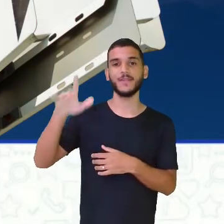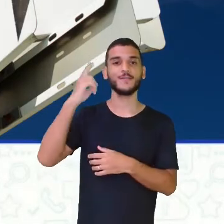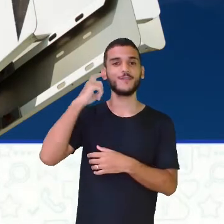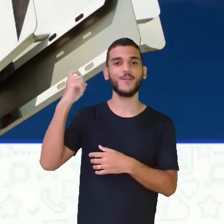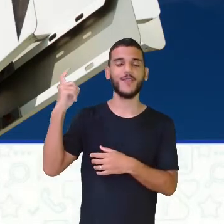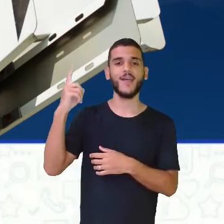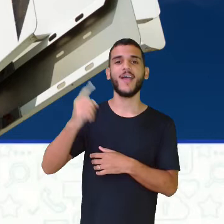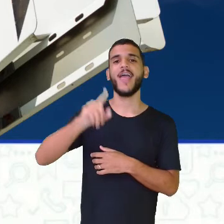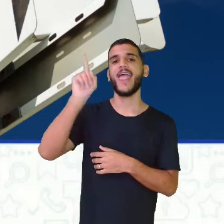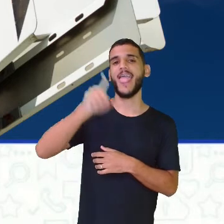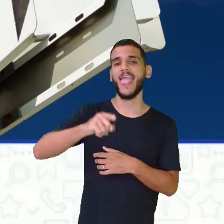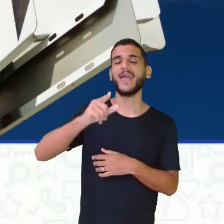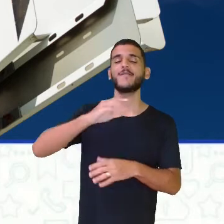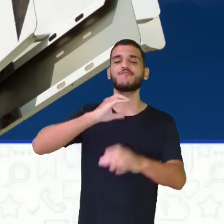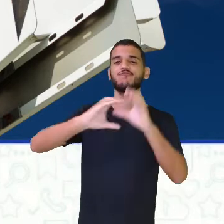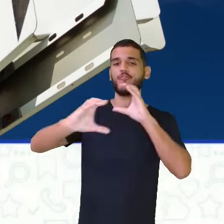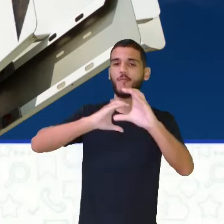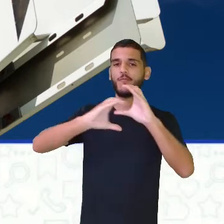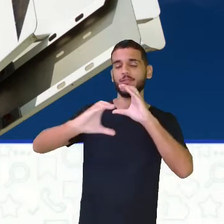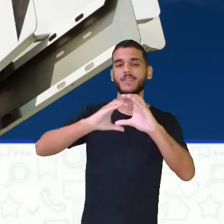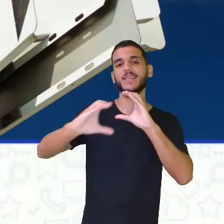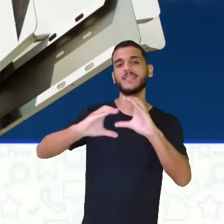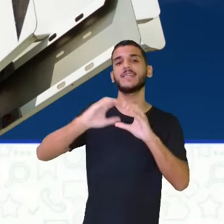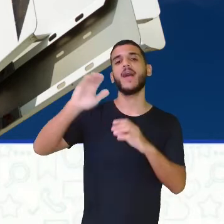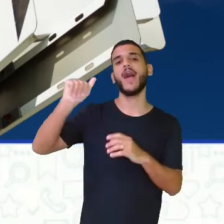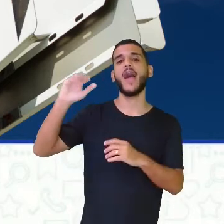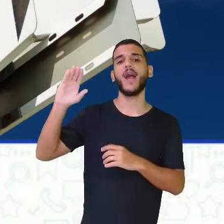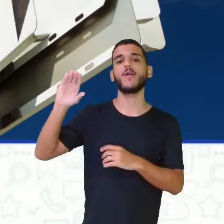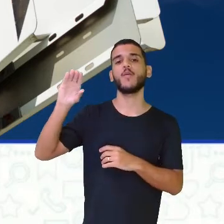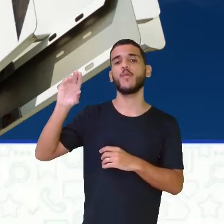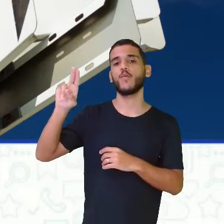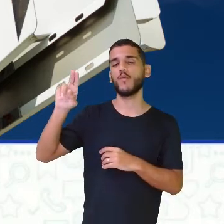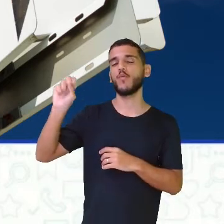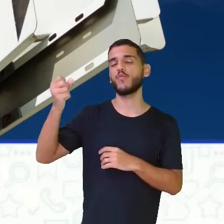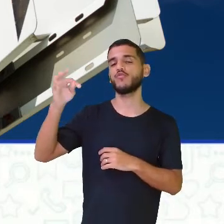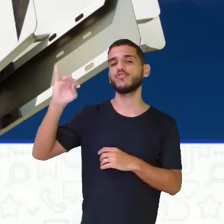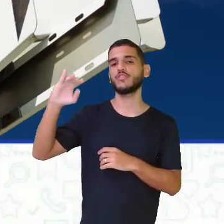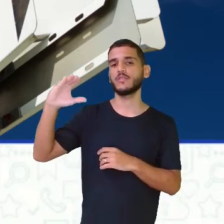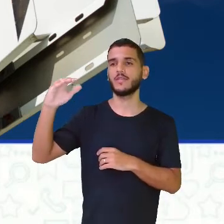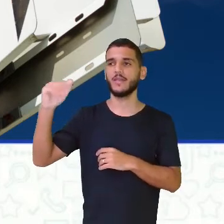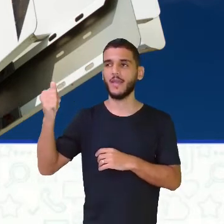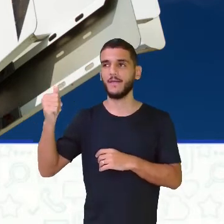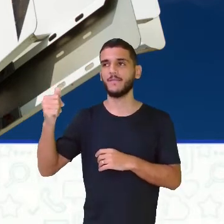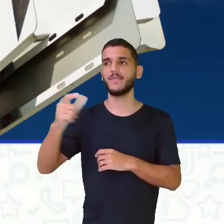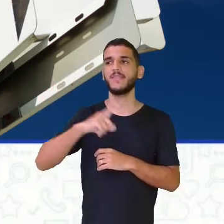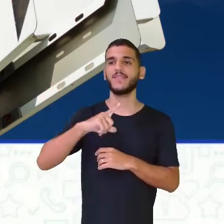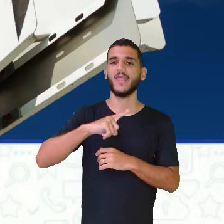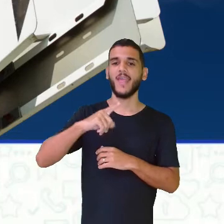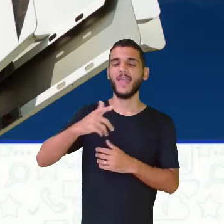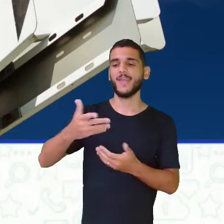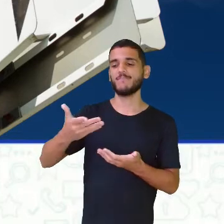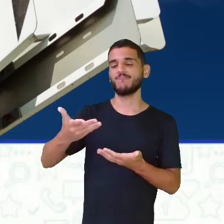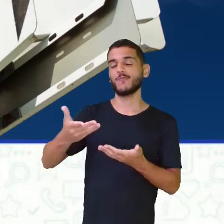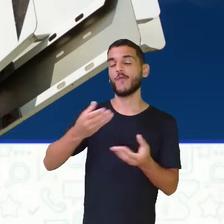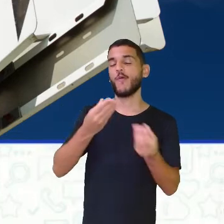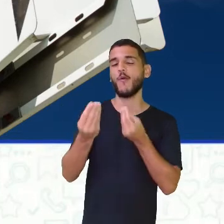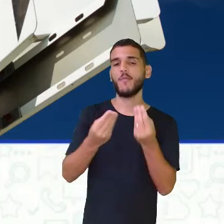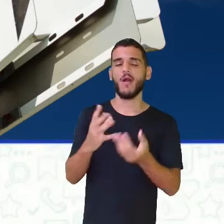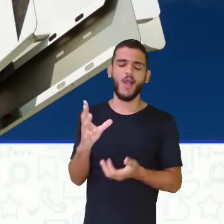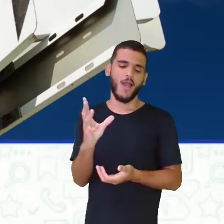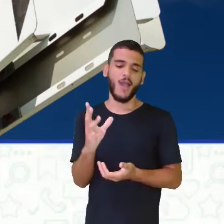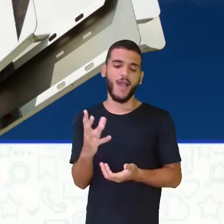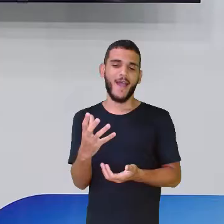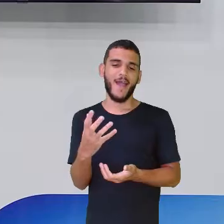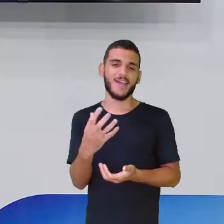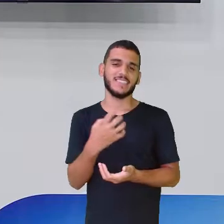gera uma comunicação acústica. Que aí, ela vai envolver a afetividade, como a gente falou ali, da coisa do trem, né? Os